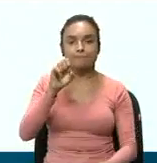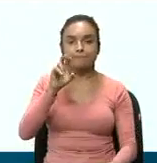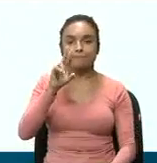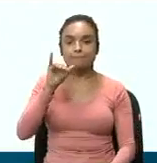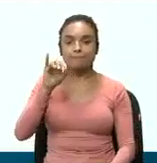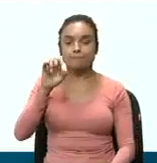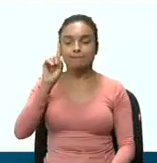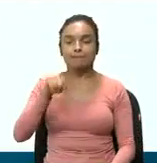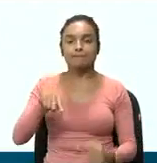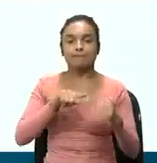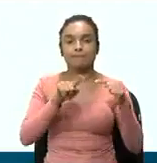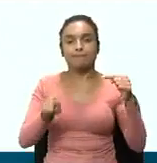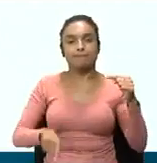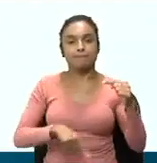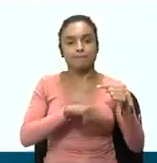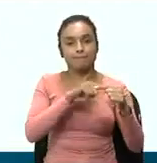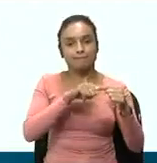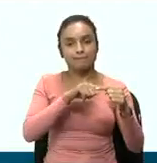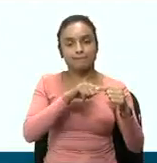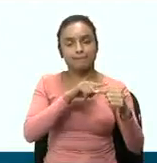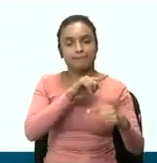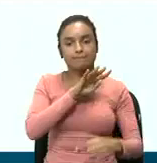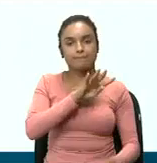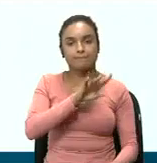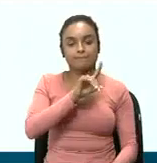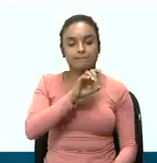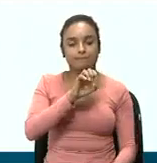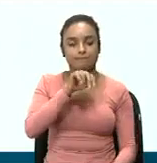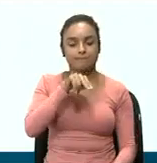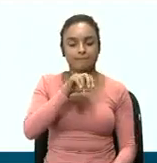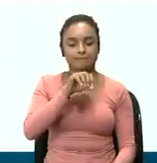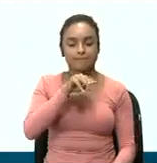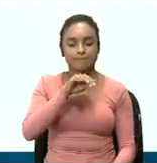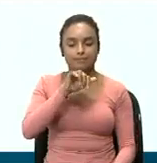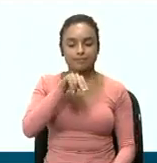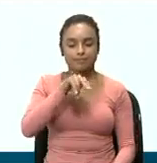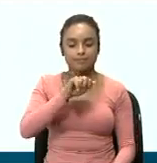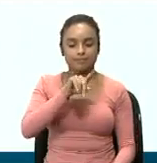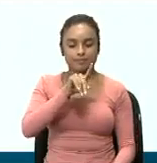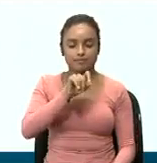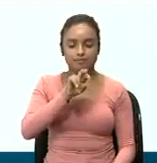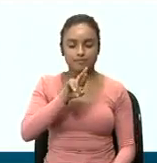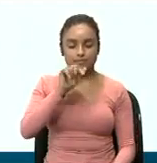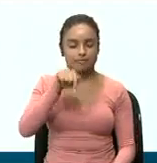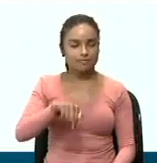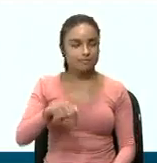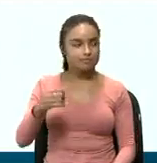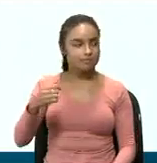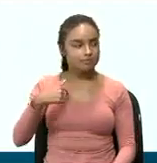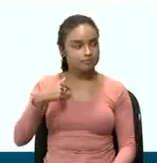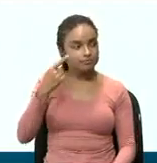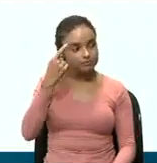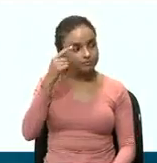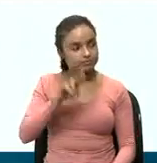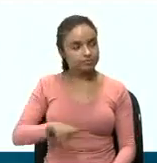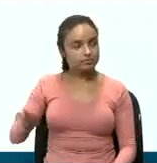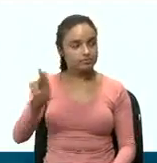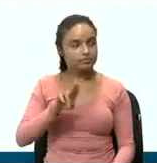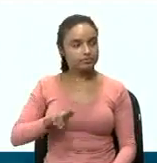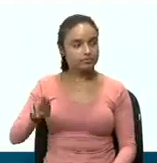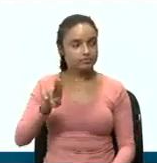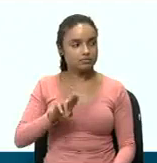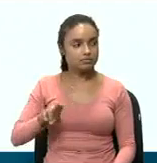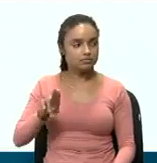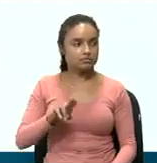um 4 no denominador, ok? Então, esse foi o pensamento que eu utilizei para